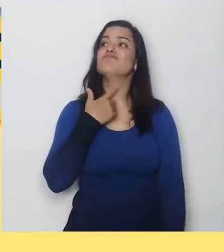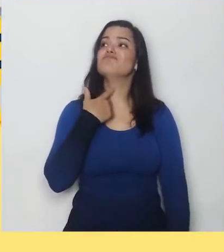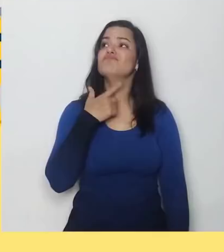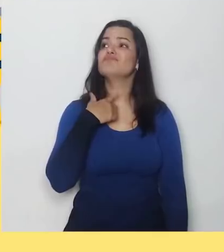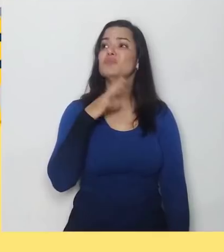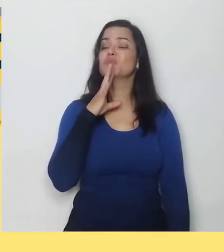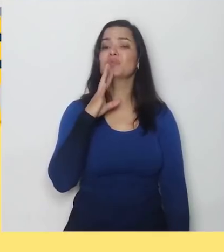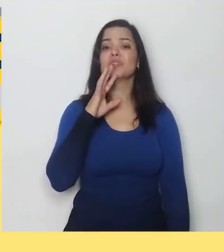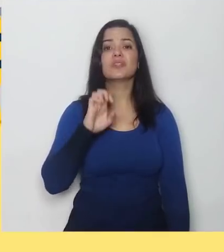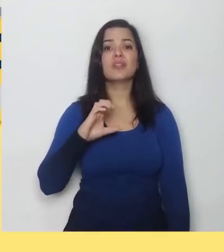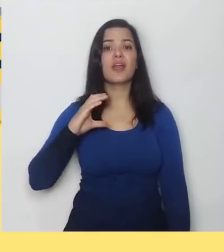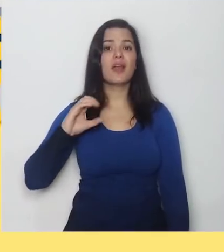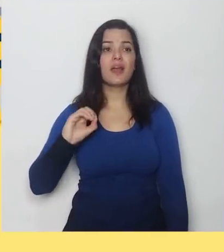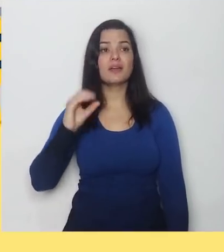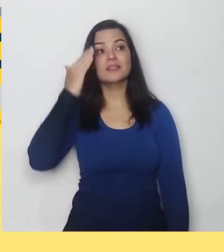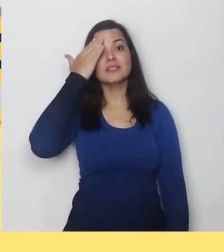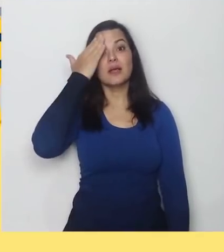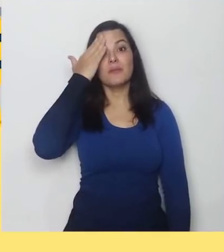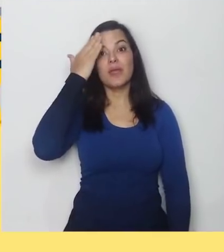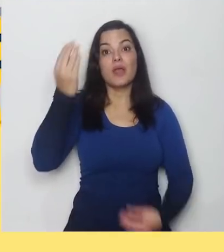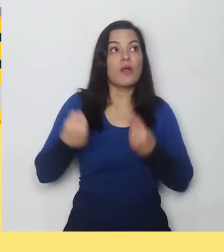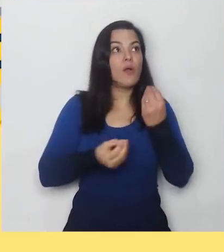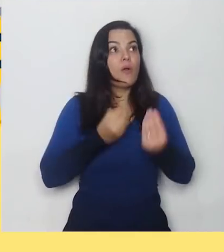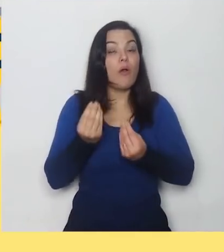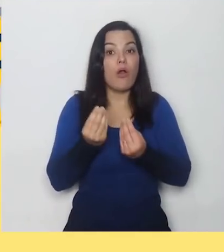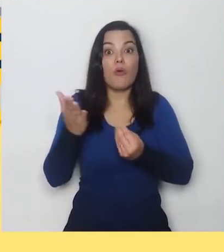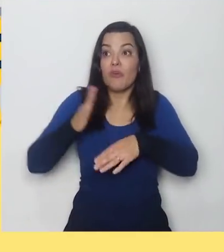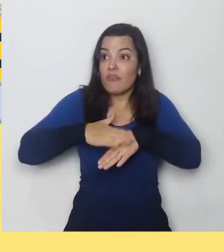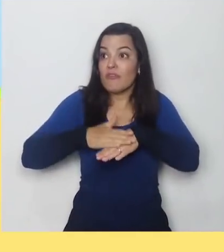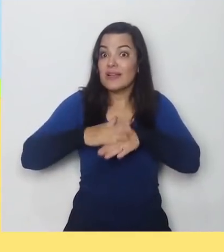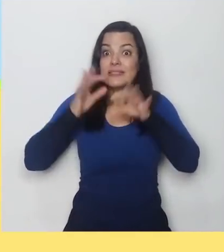para saber como ele consegue fazer aquilo.